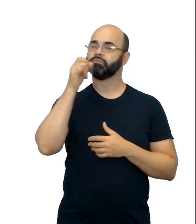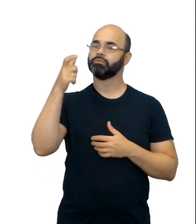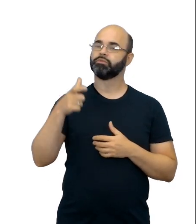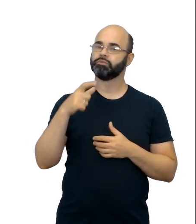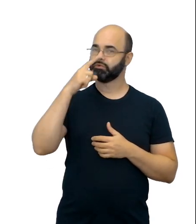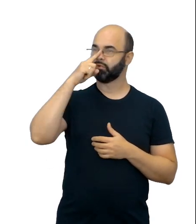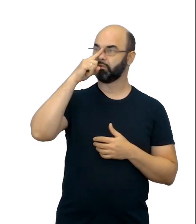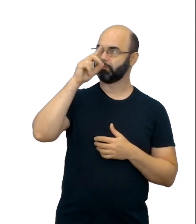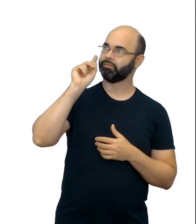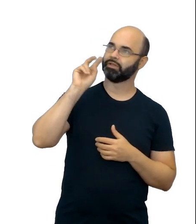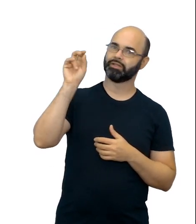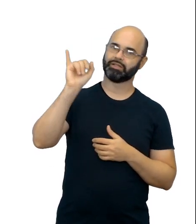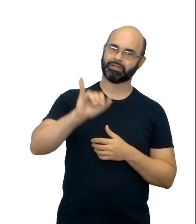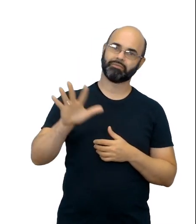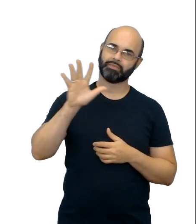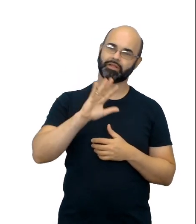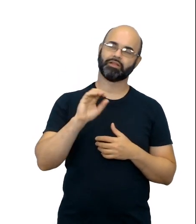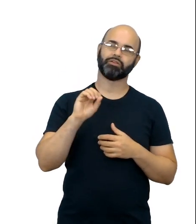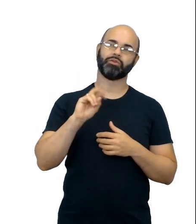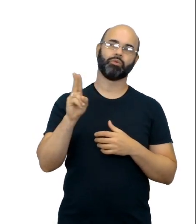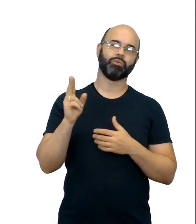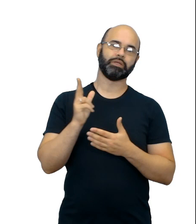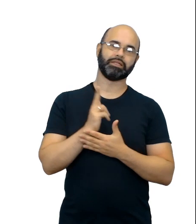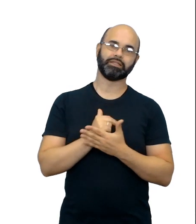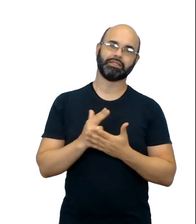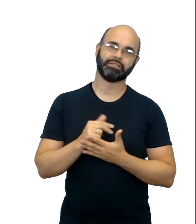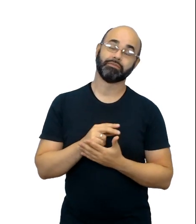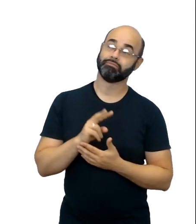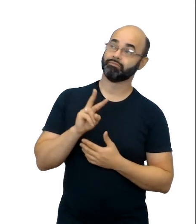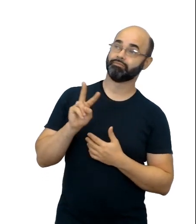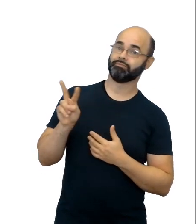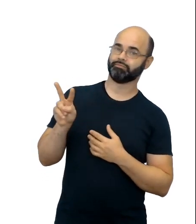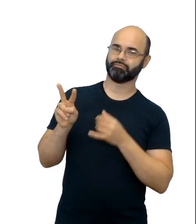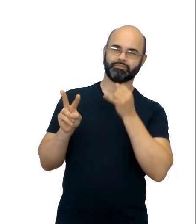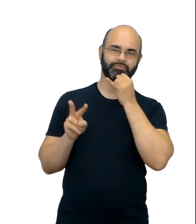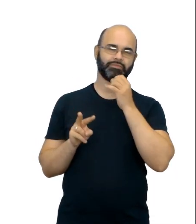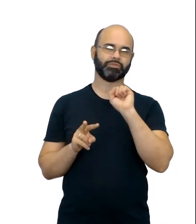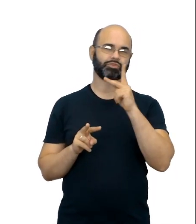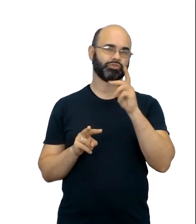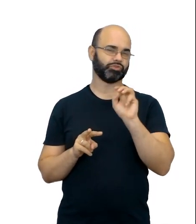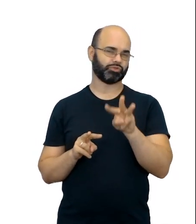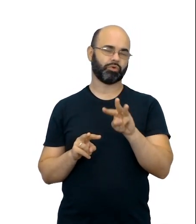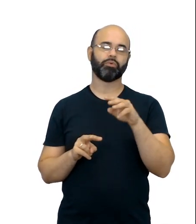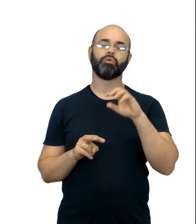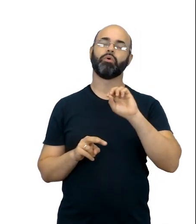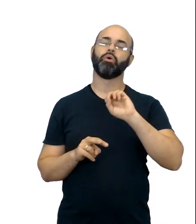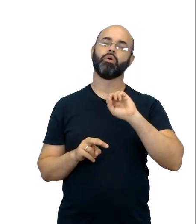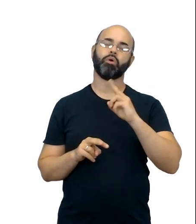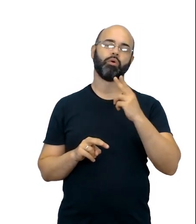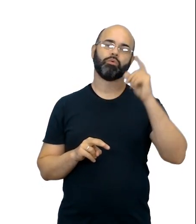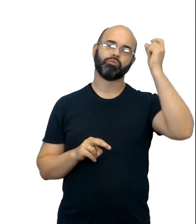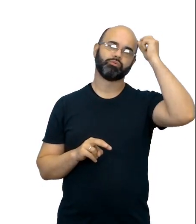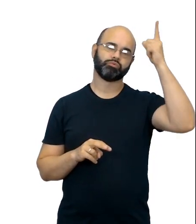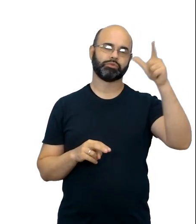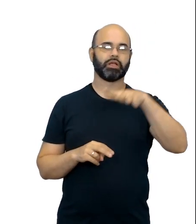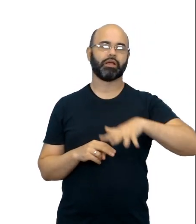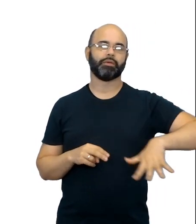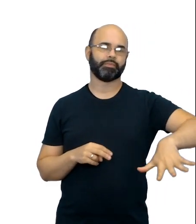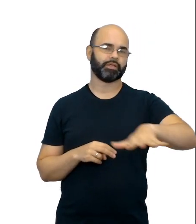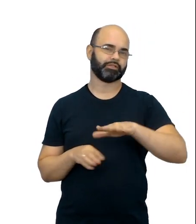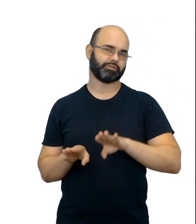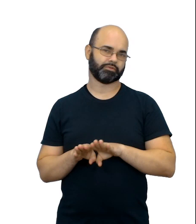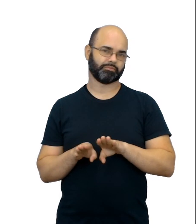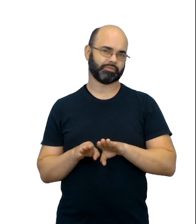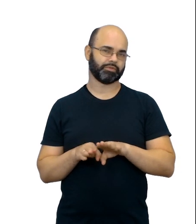algumas imagens, né, e desenhos que estão ali caracterizando aquele show, como também nos ambientes culturais. E extrapola,